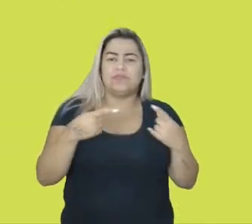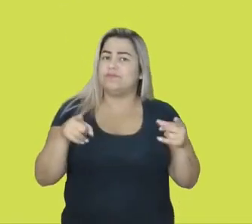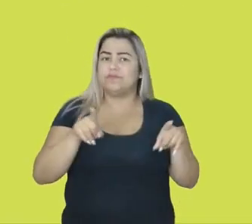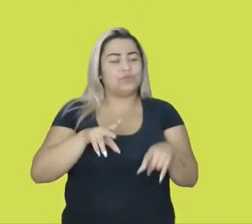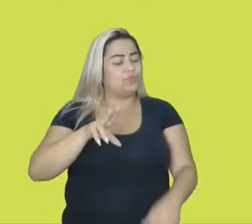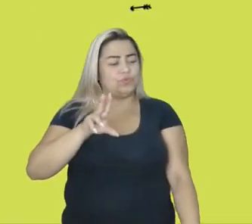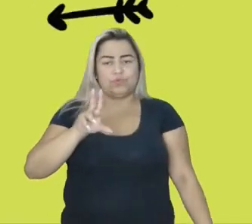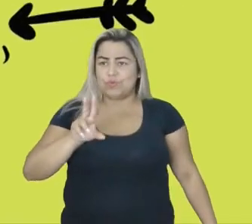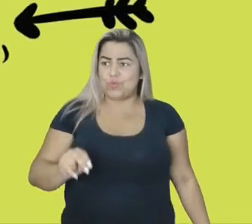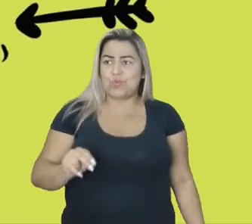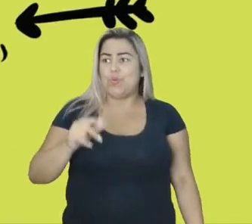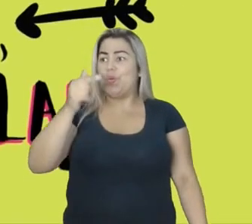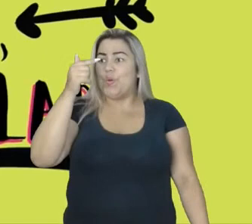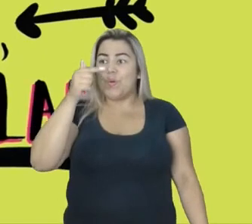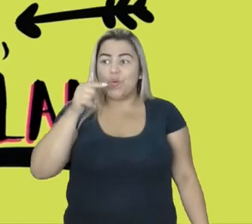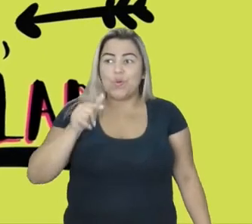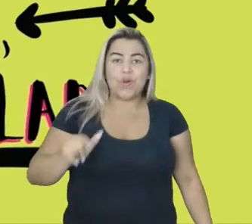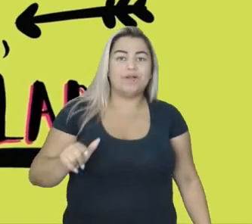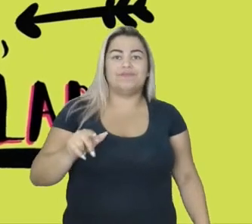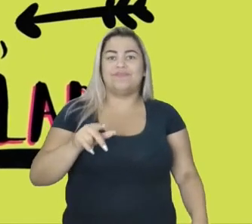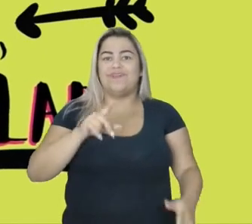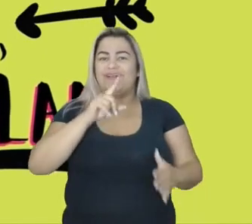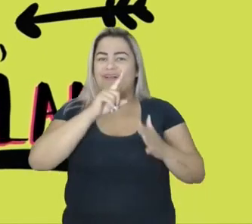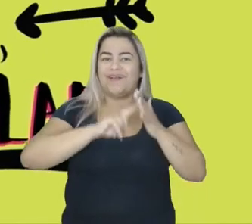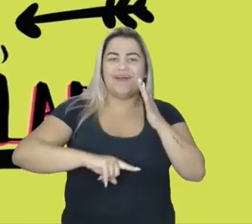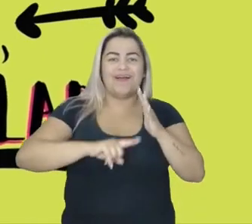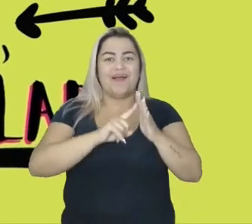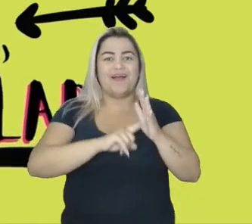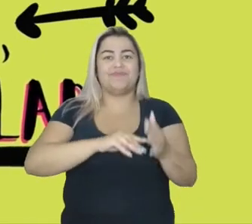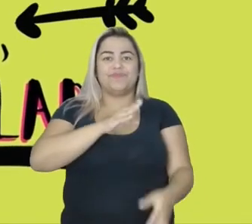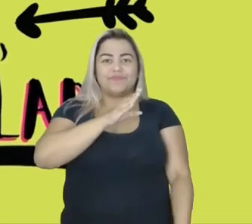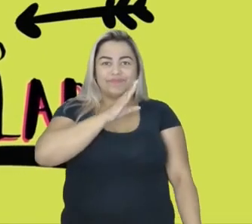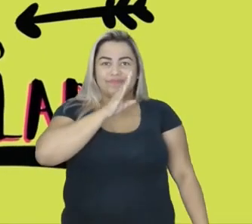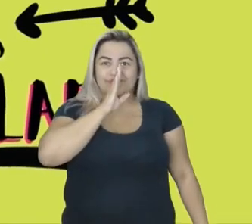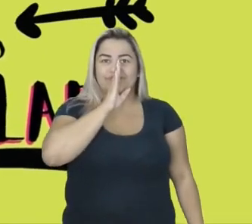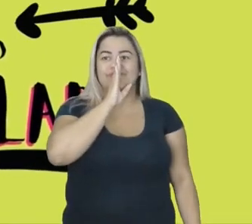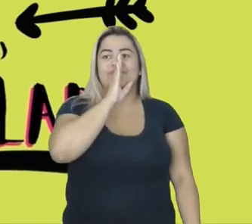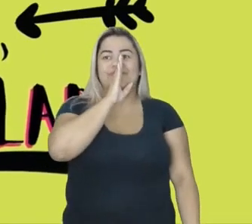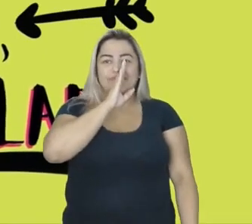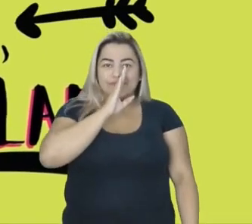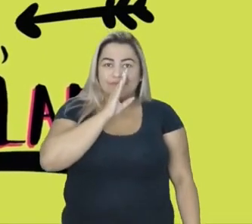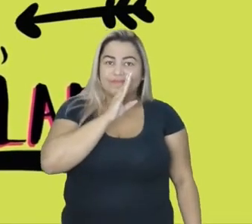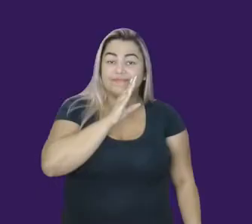Não vão mais conseguir me anular, me calar.